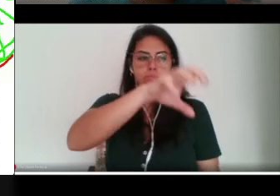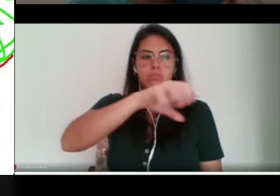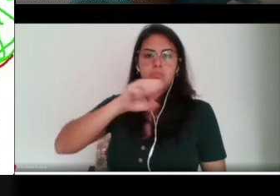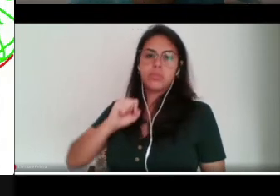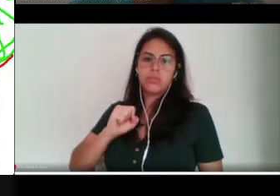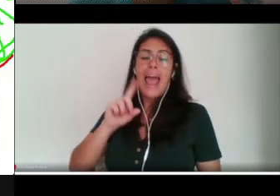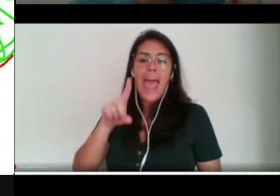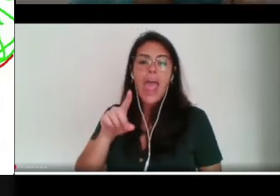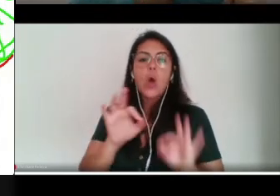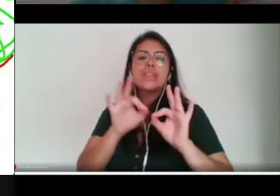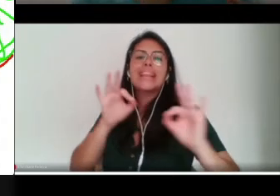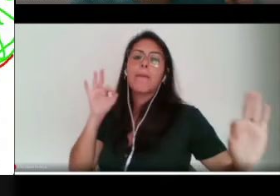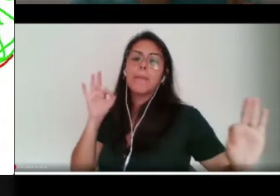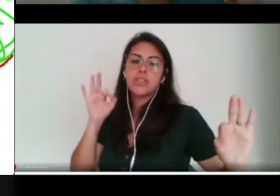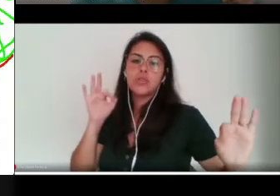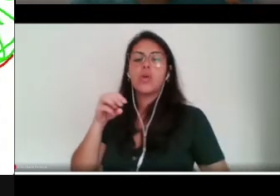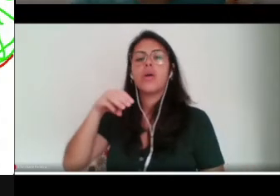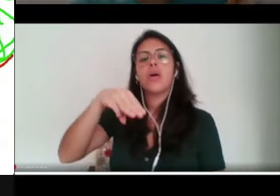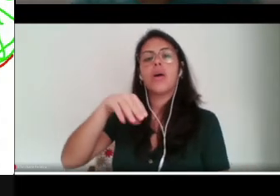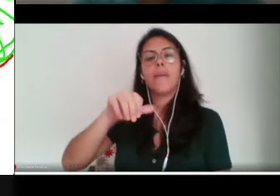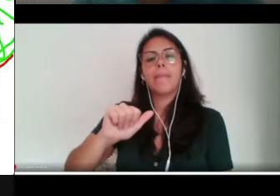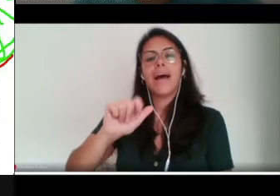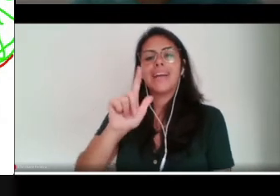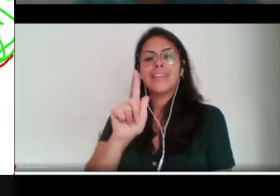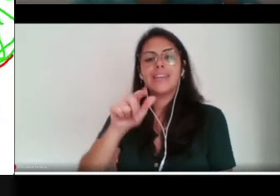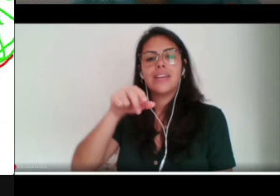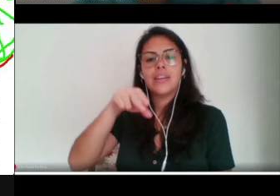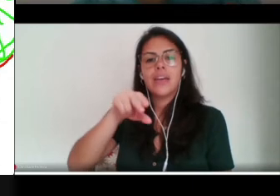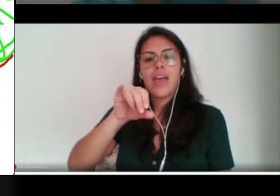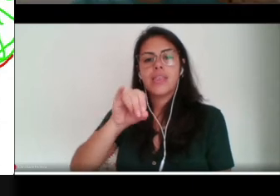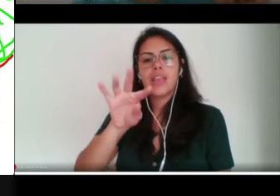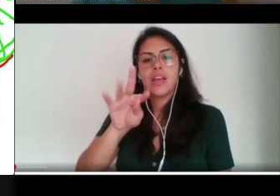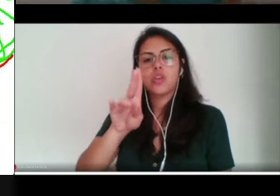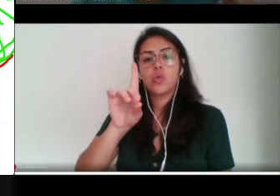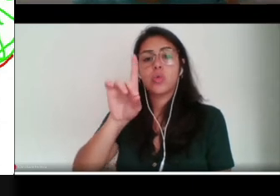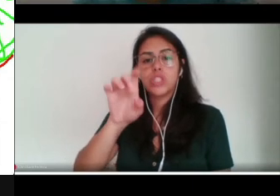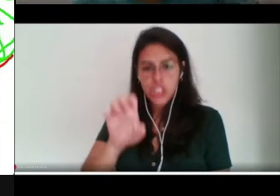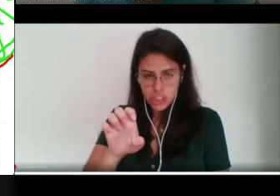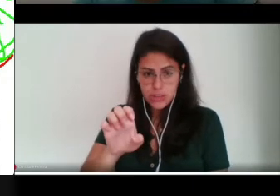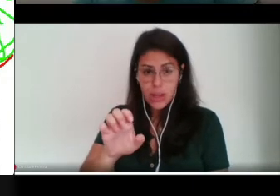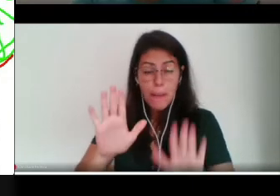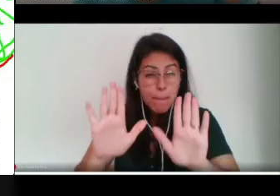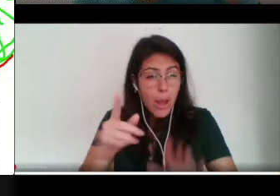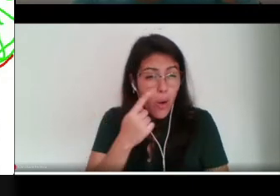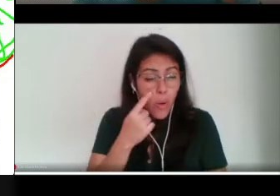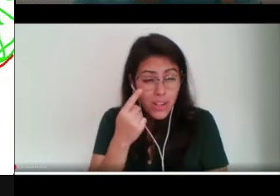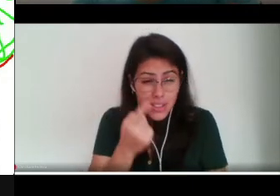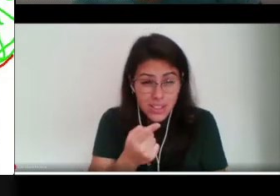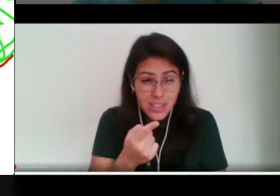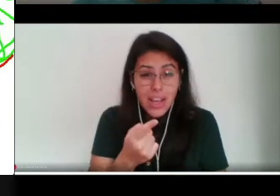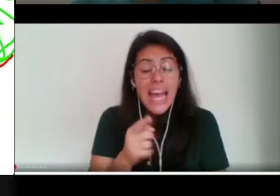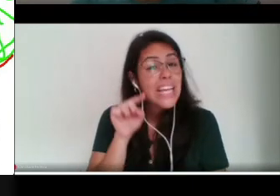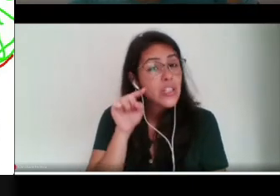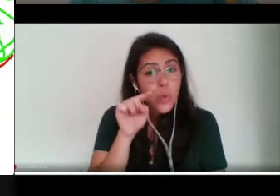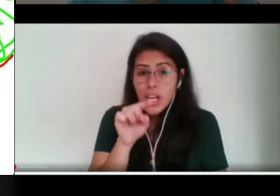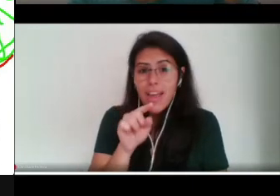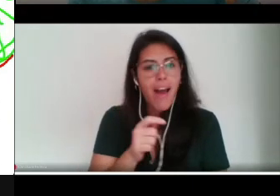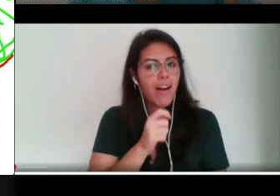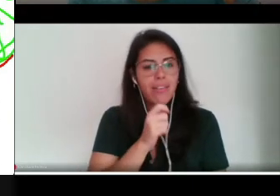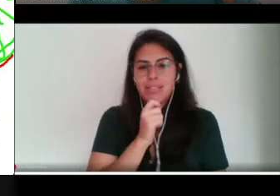esse exercício, ele ainda está aberto. Lembra que eu não vou resolver